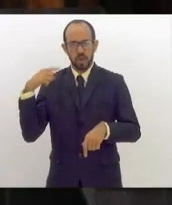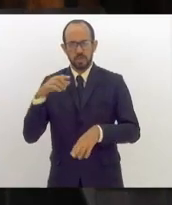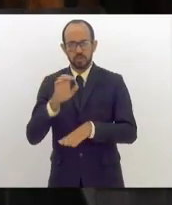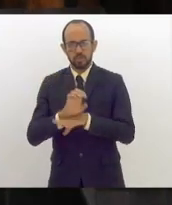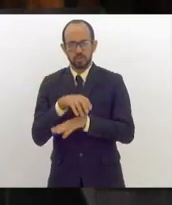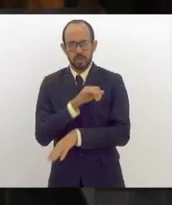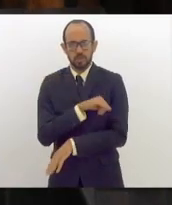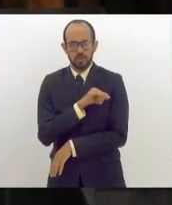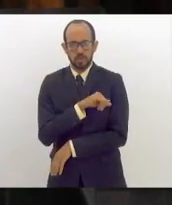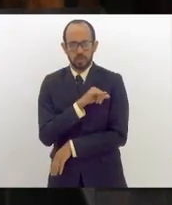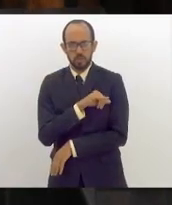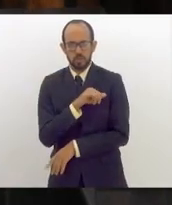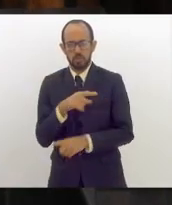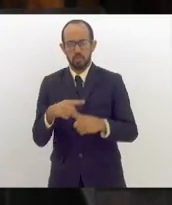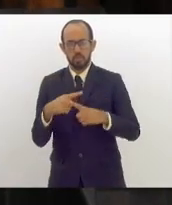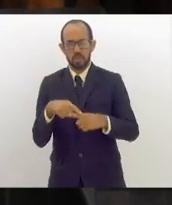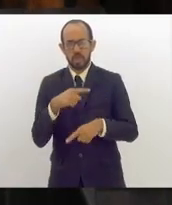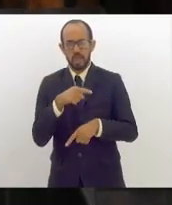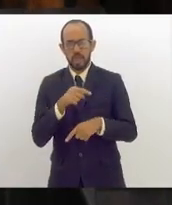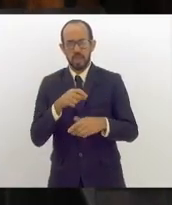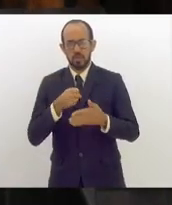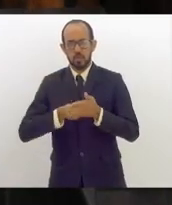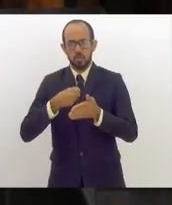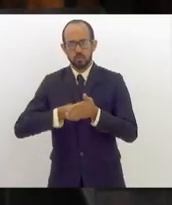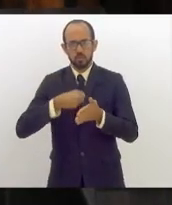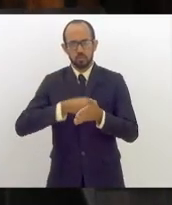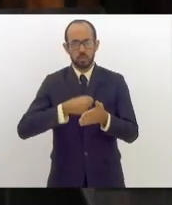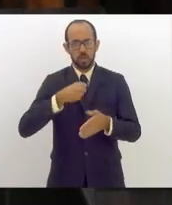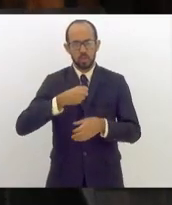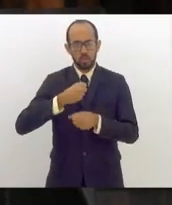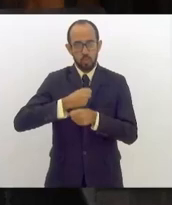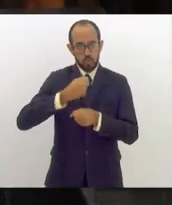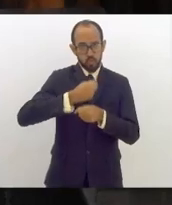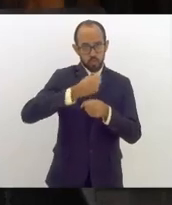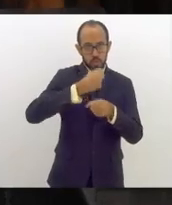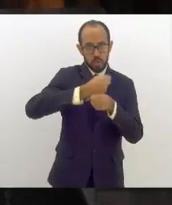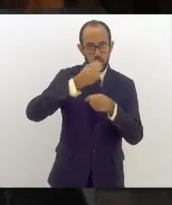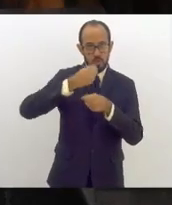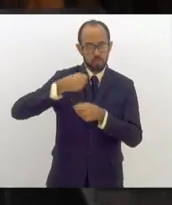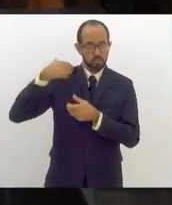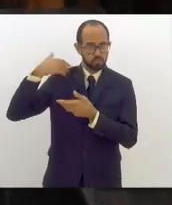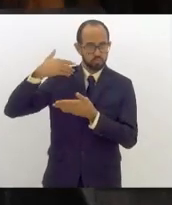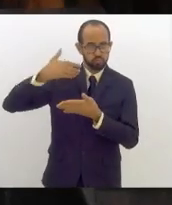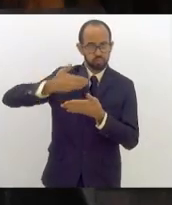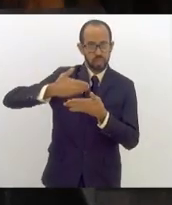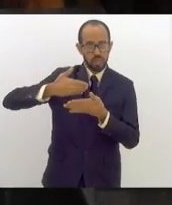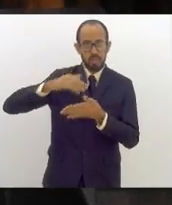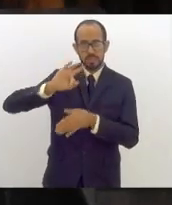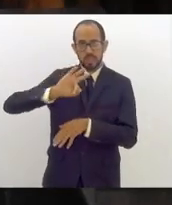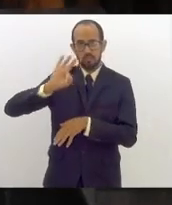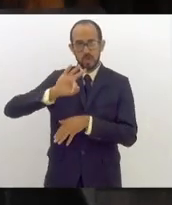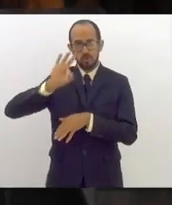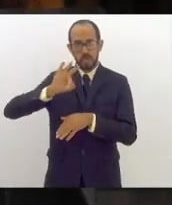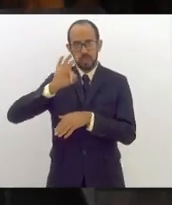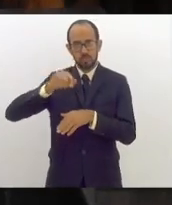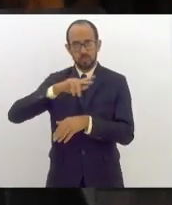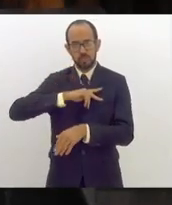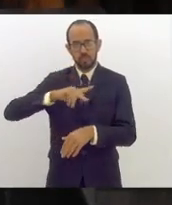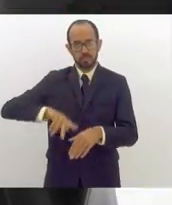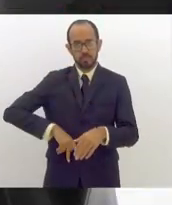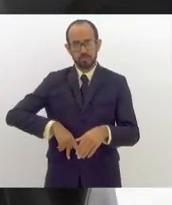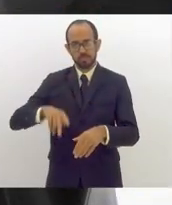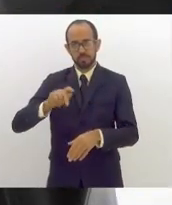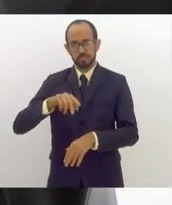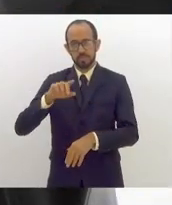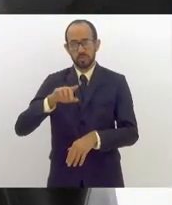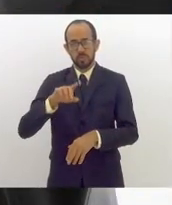Estado porque Felipe ele construiu uma trajetória desde a época lá de faculdade quando ele foi presidente do diretório central